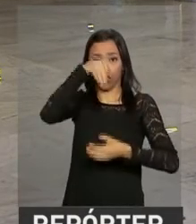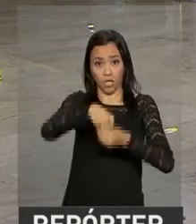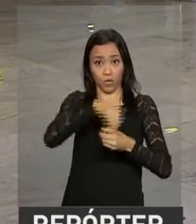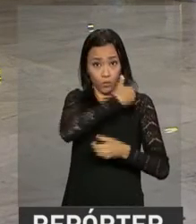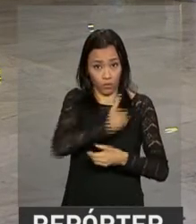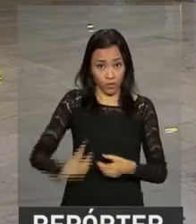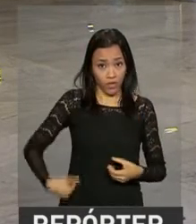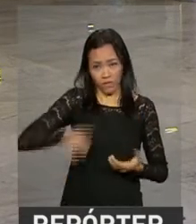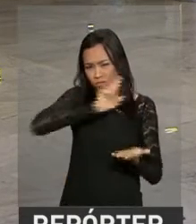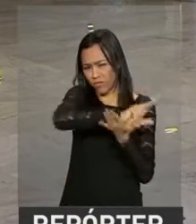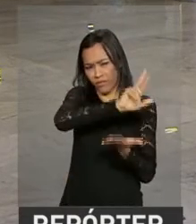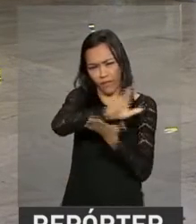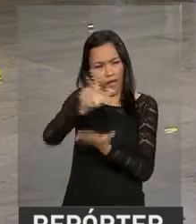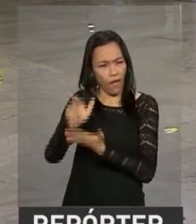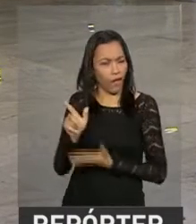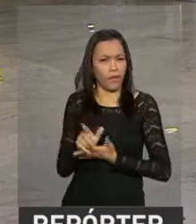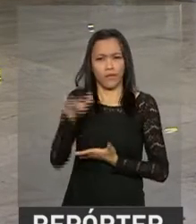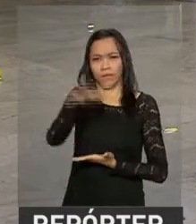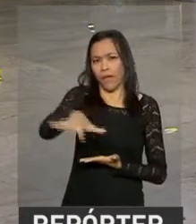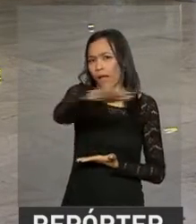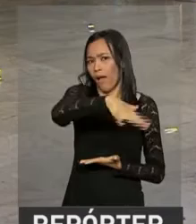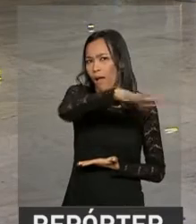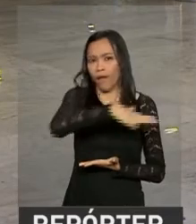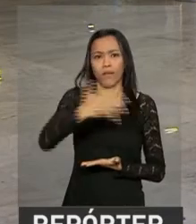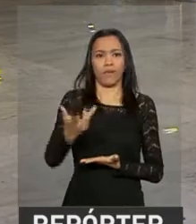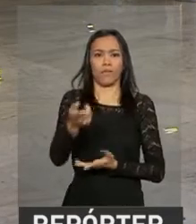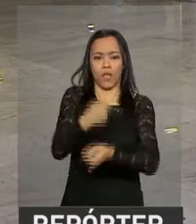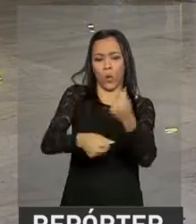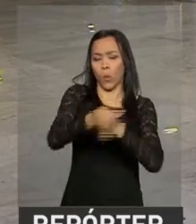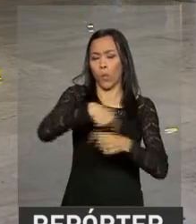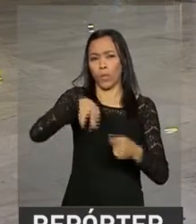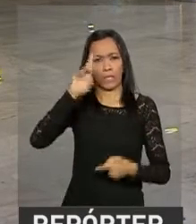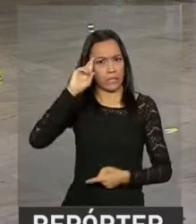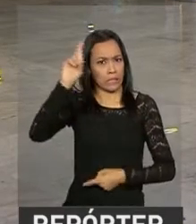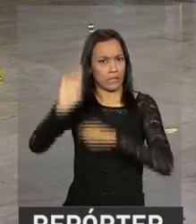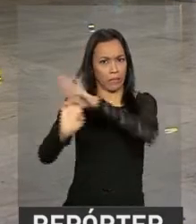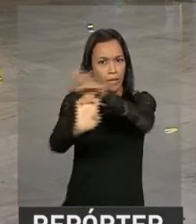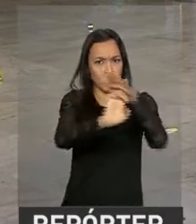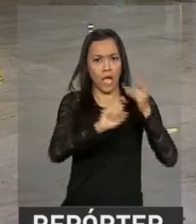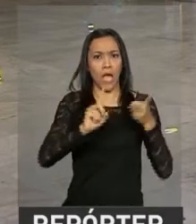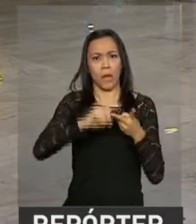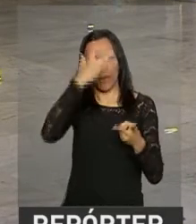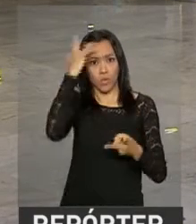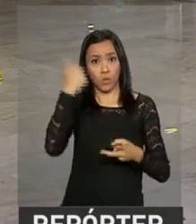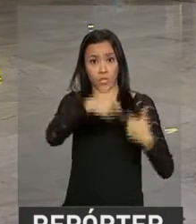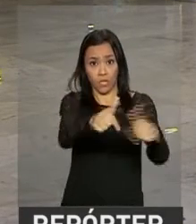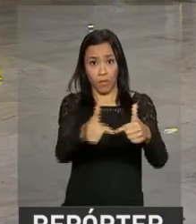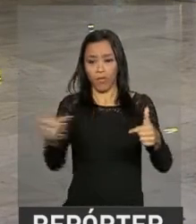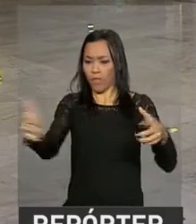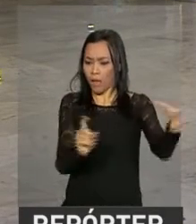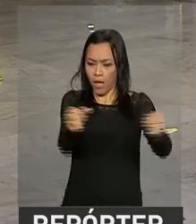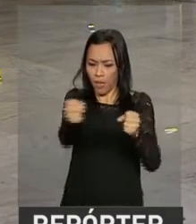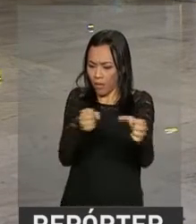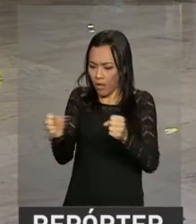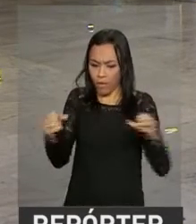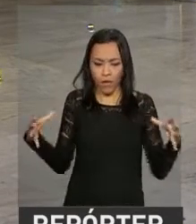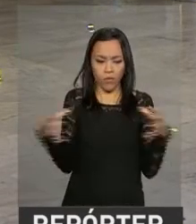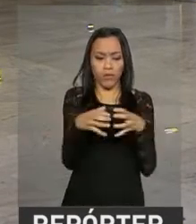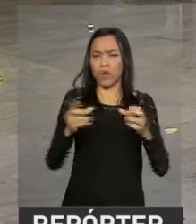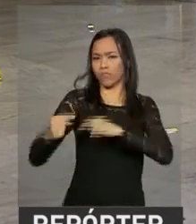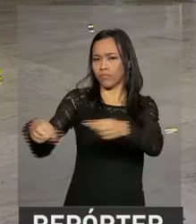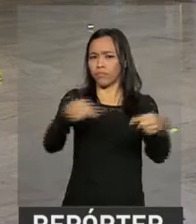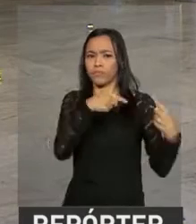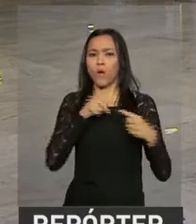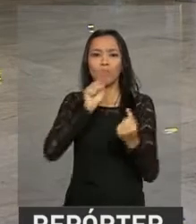vários setores da economia, representantes de empresários, dos trabalhadores, como eu falei também, do governo, para discutir questões que ajudem